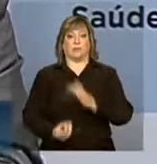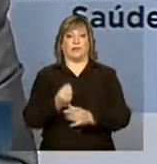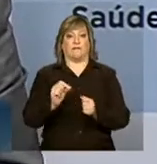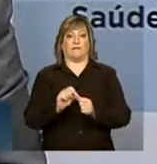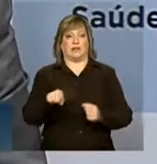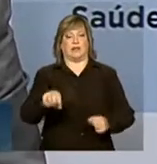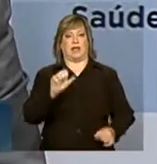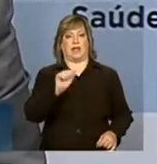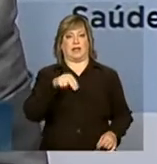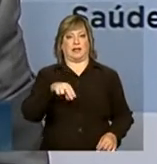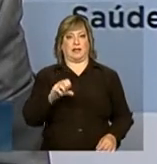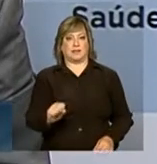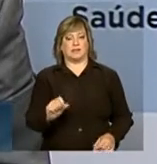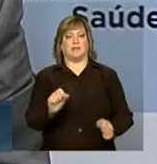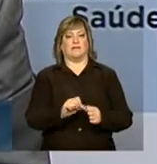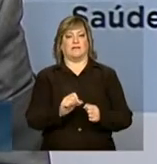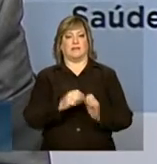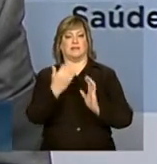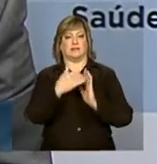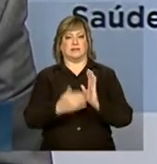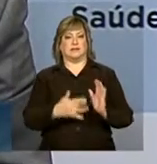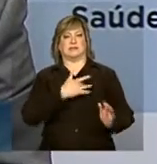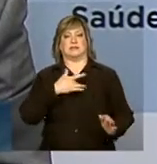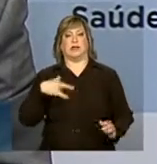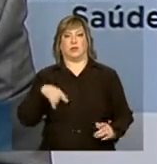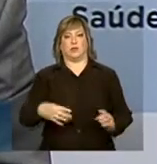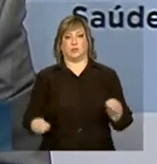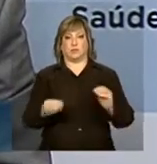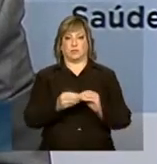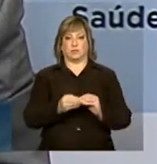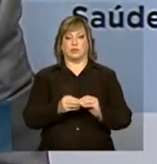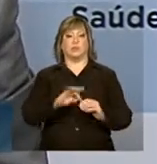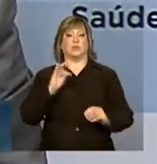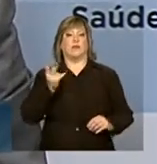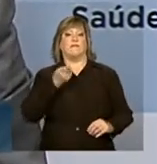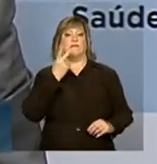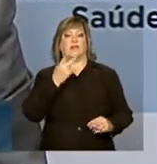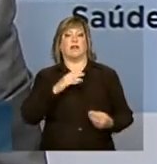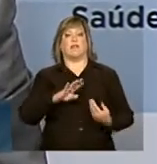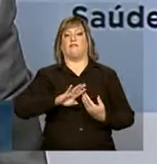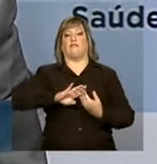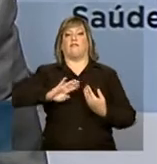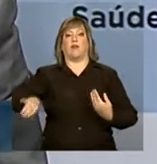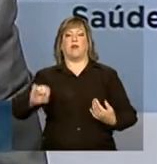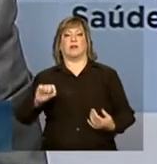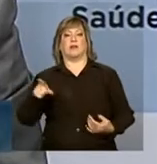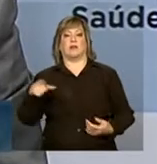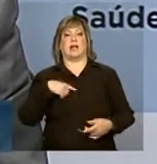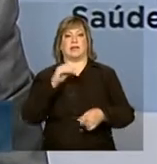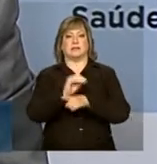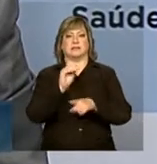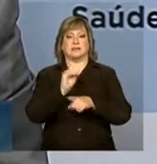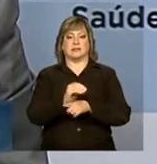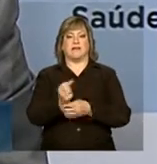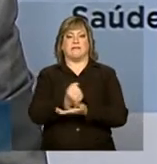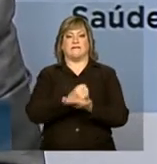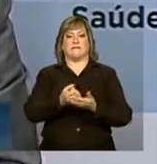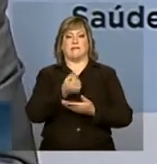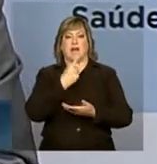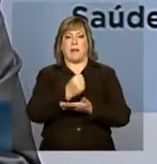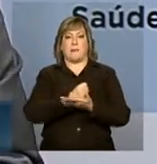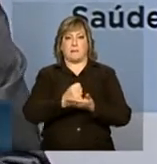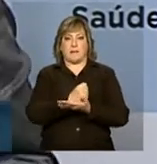que estabeleceu regras para a saúde suplementar, exclui a assistência farmacêutica de obrigação dos planos de